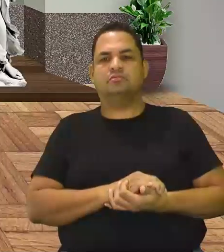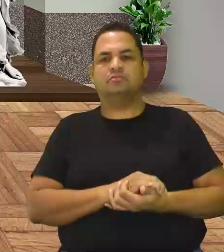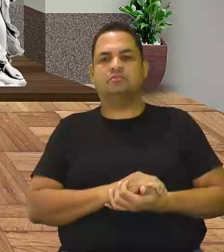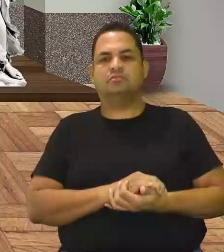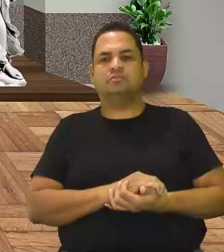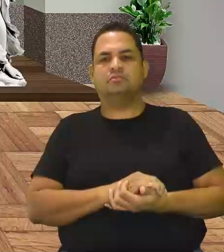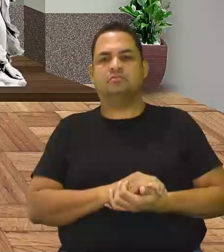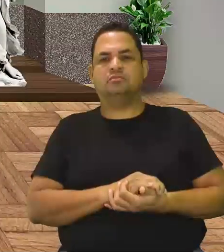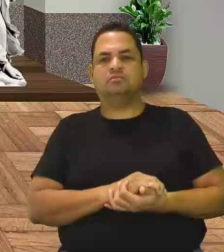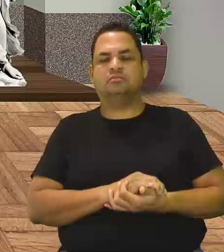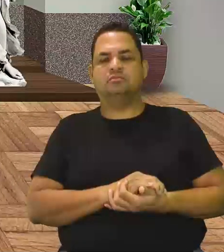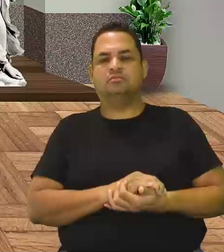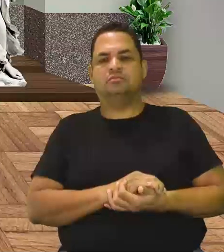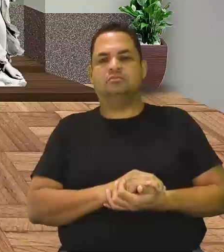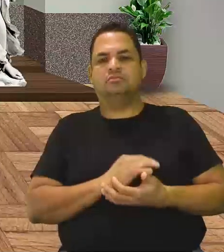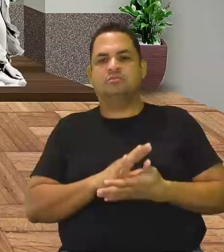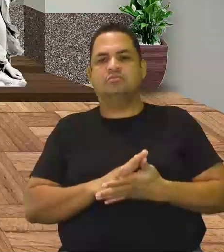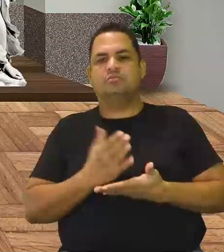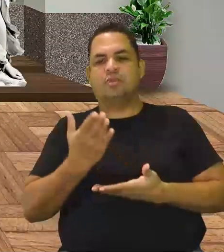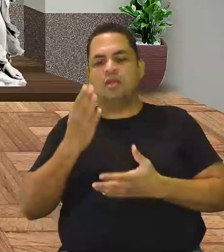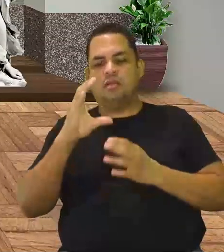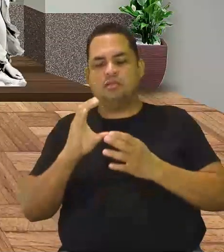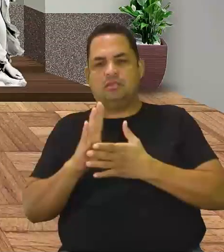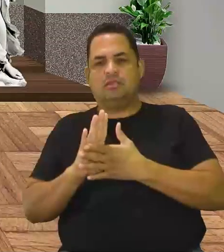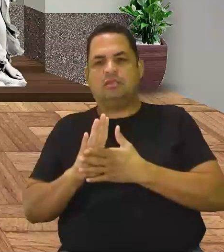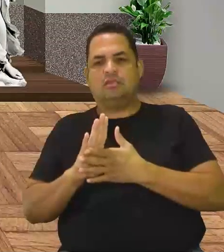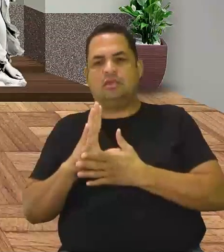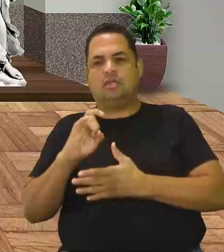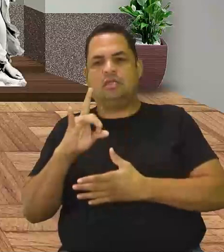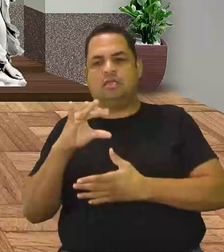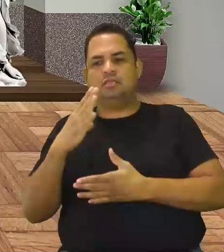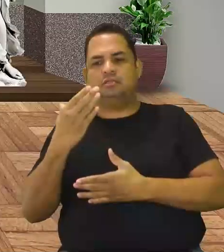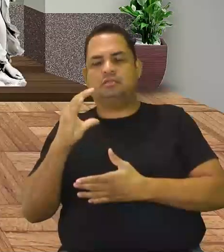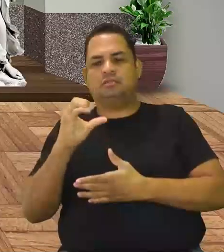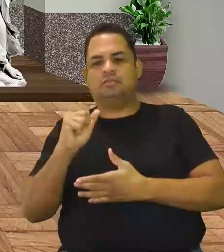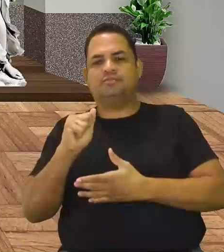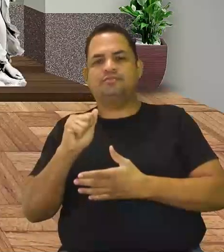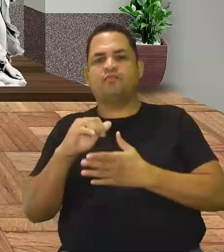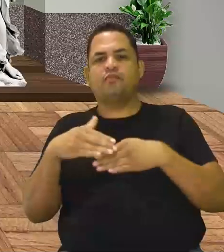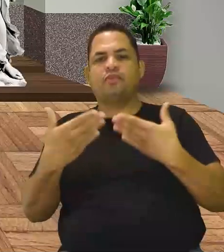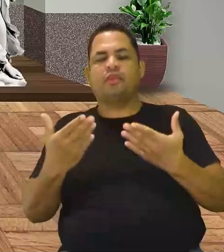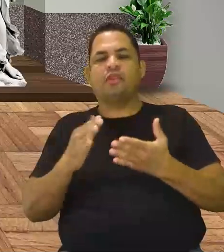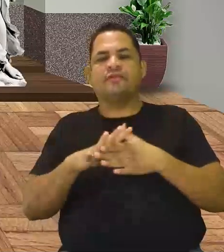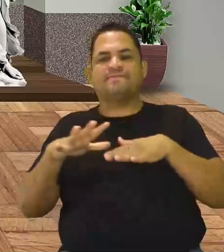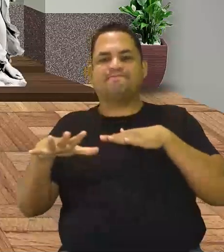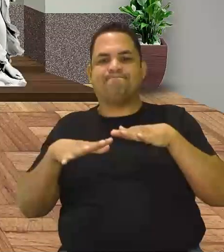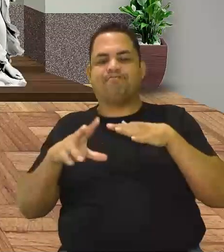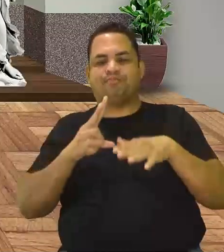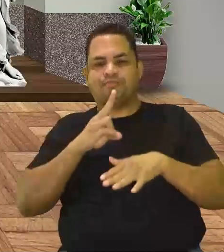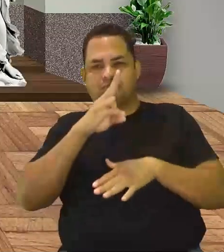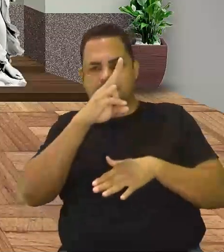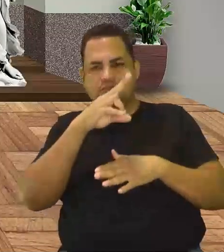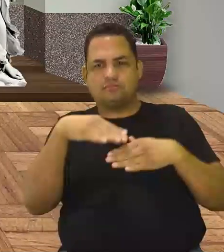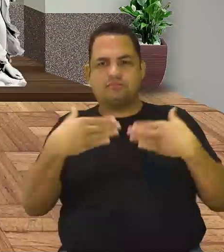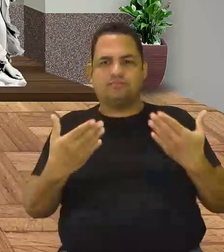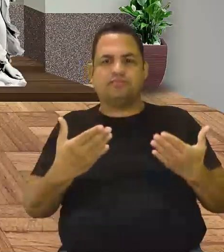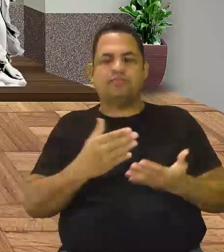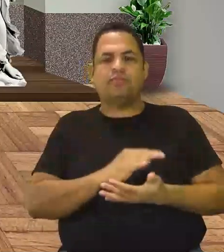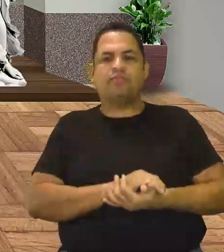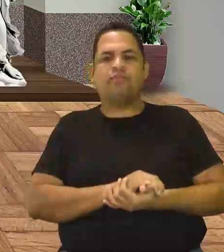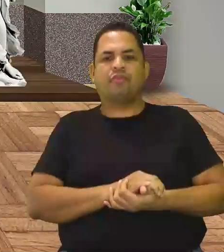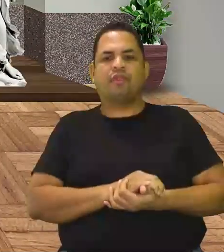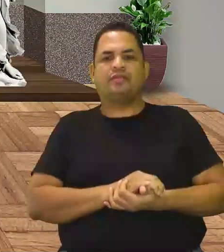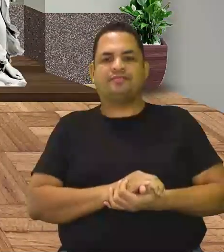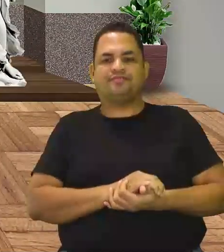ali integralista, os integralistas. O movimento integralista ele vai ser muito forte.